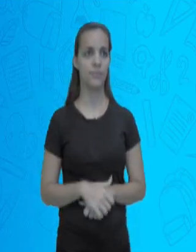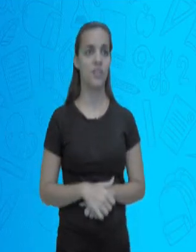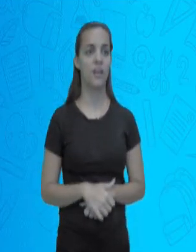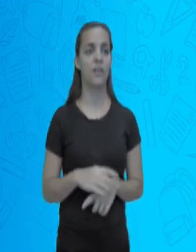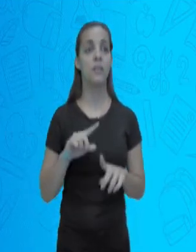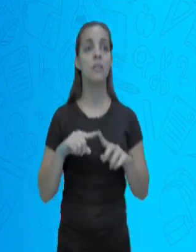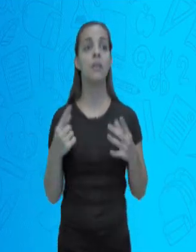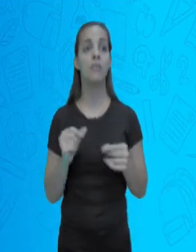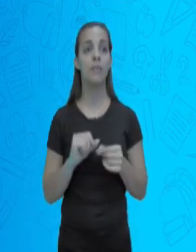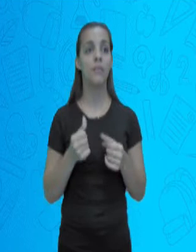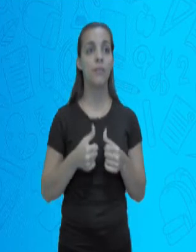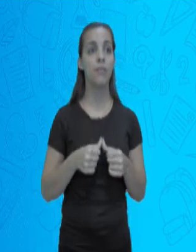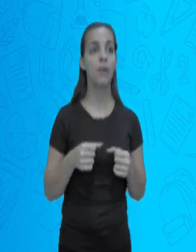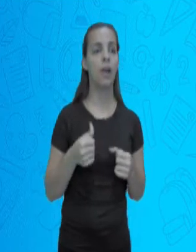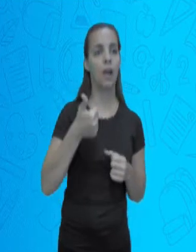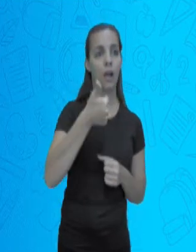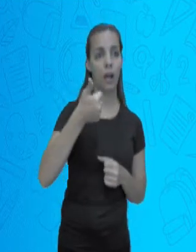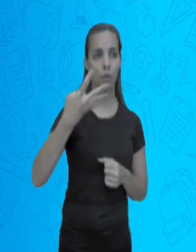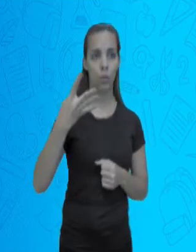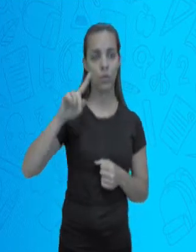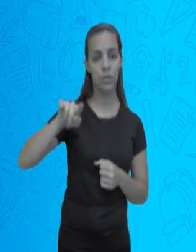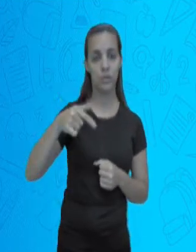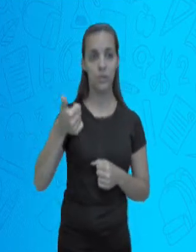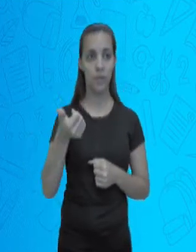Então, eu tenho segmento AC